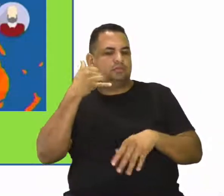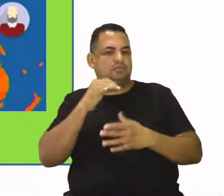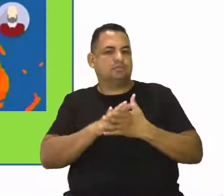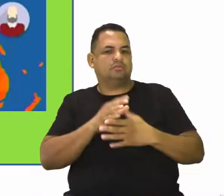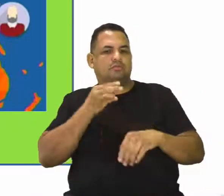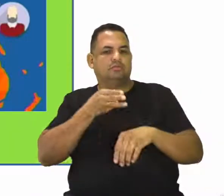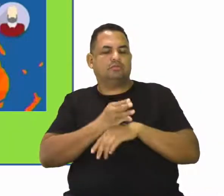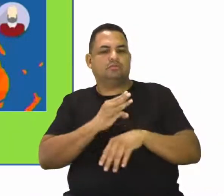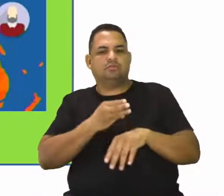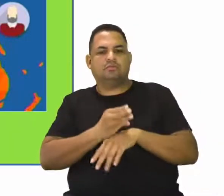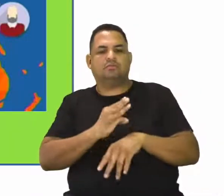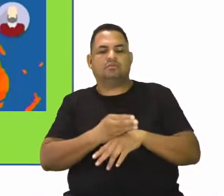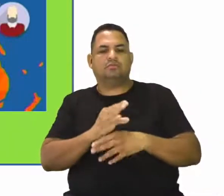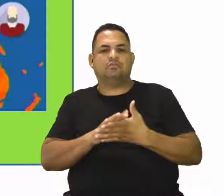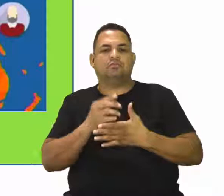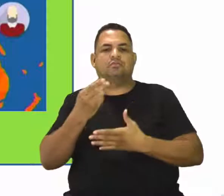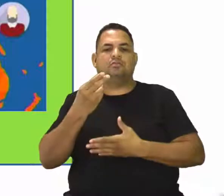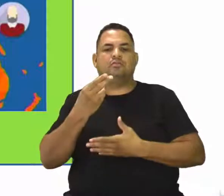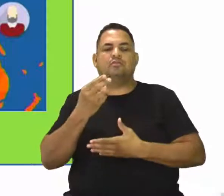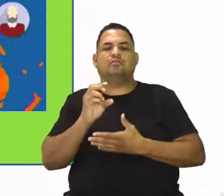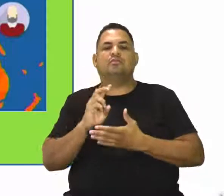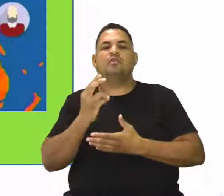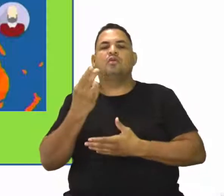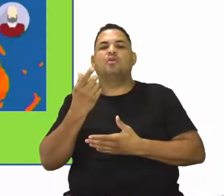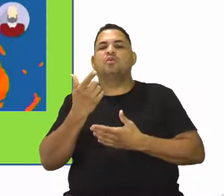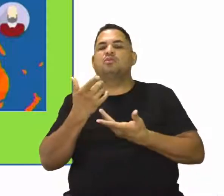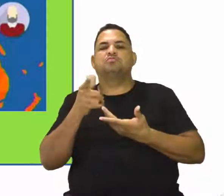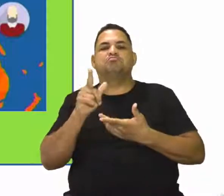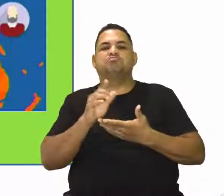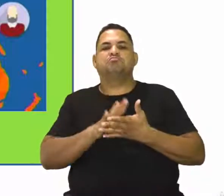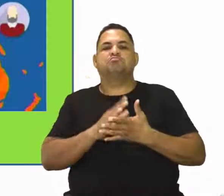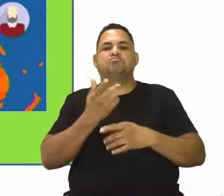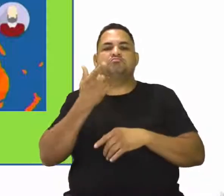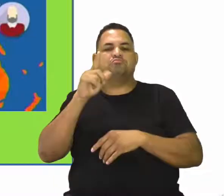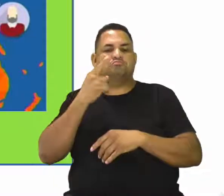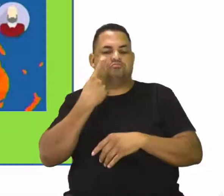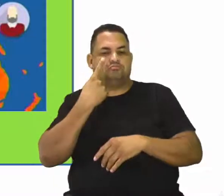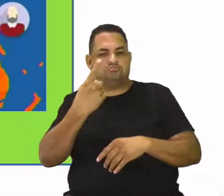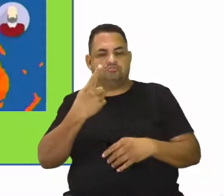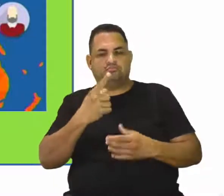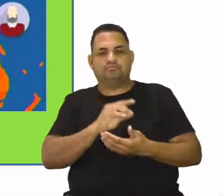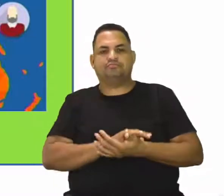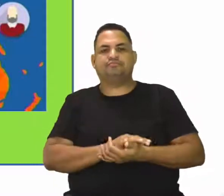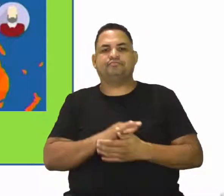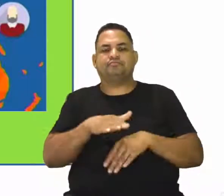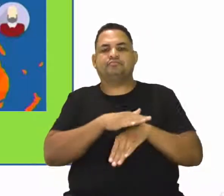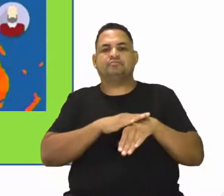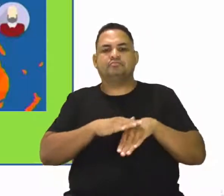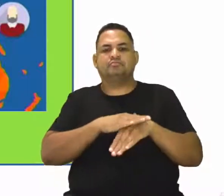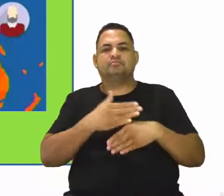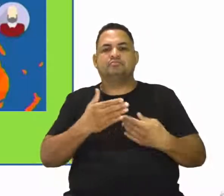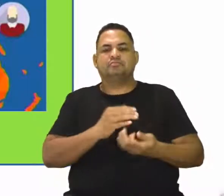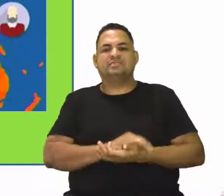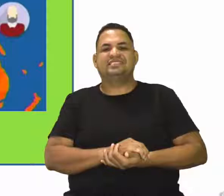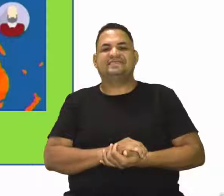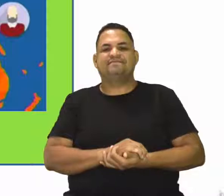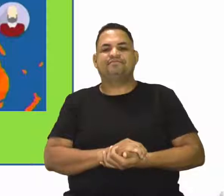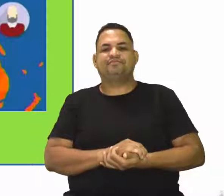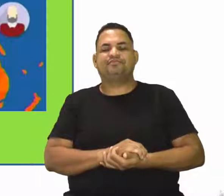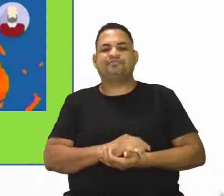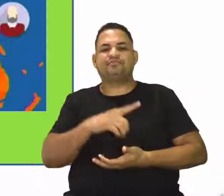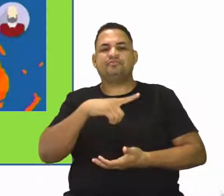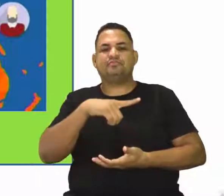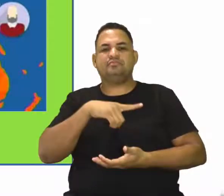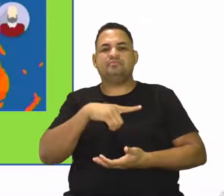pelo WhatsApp ou por qualquer outro segmento, você consegue visualizar, conversar. Vai